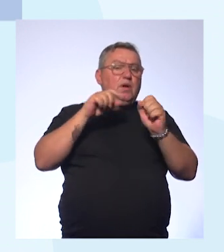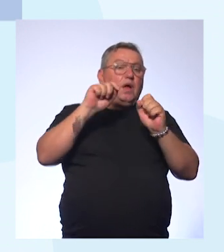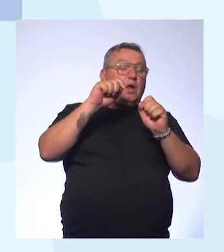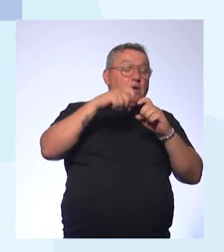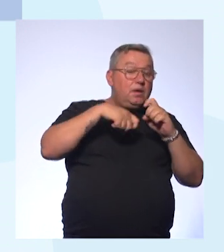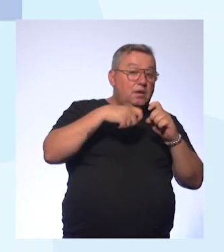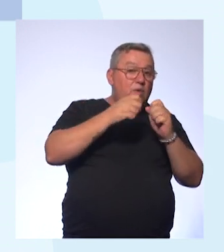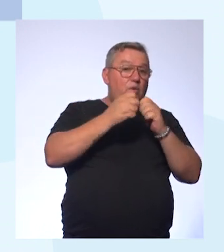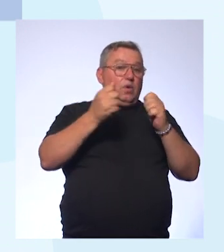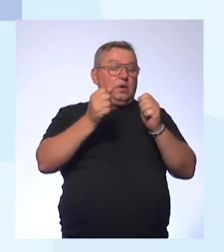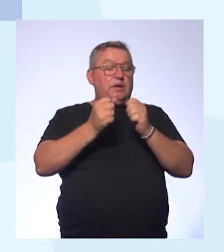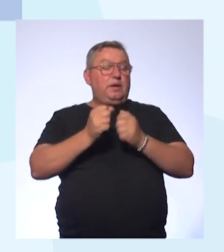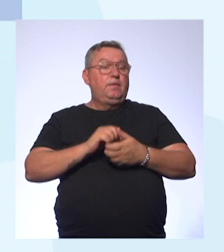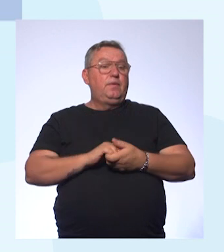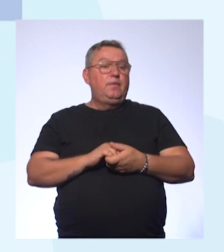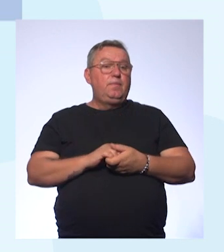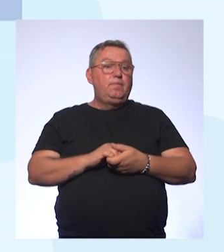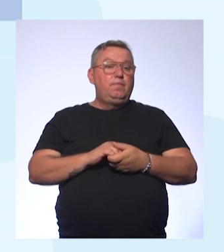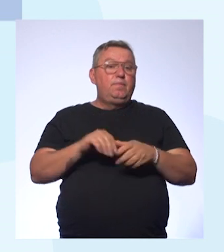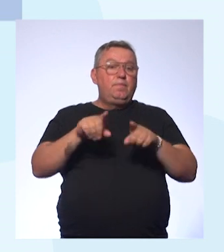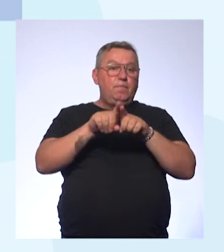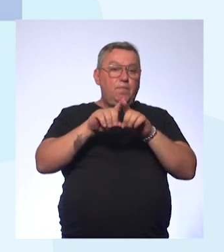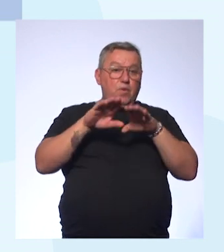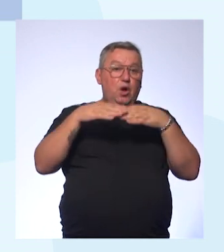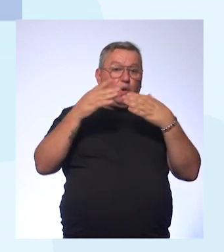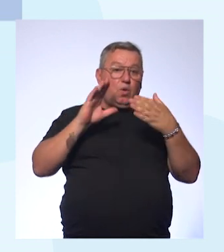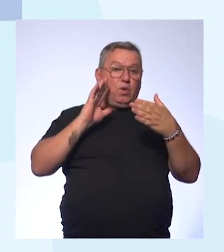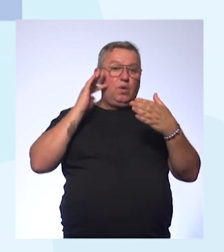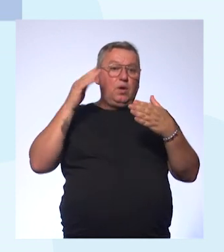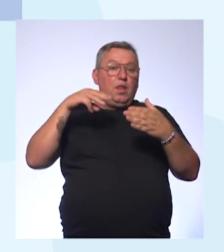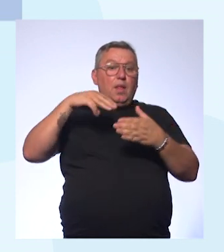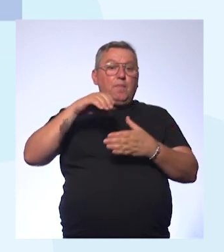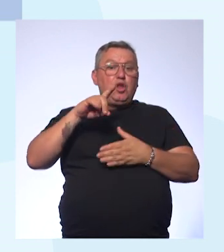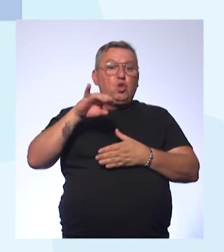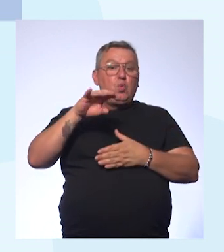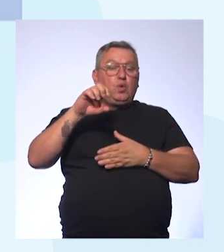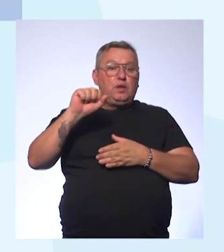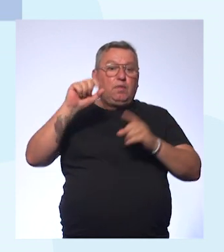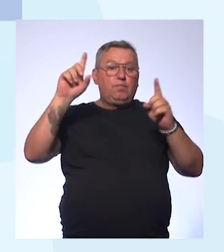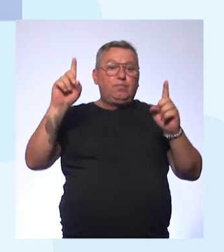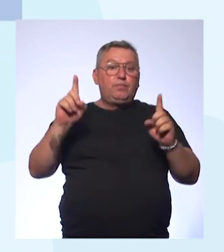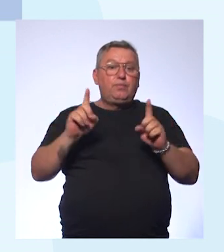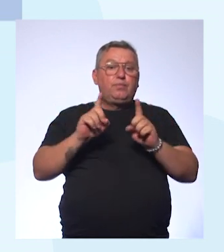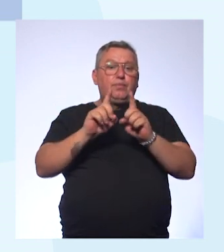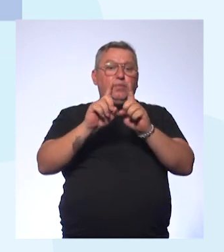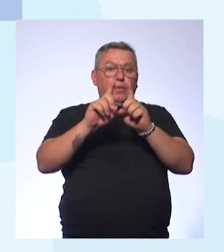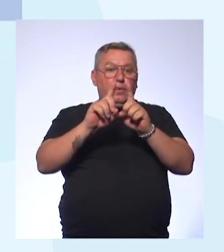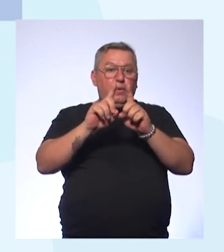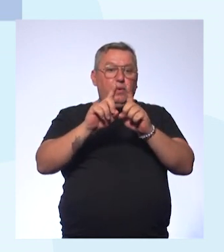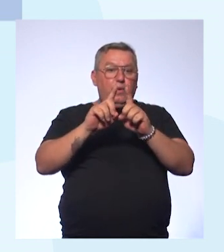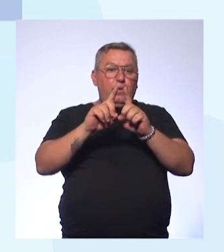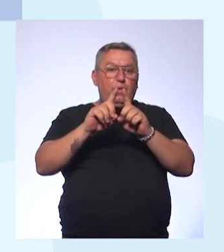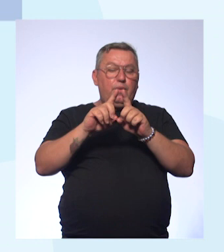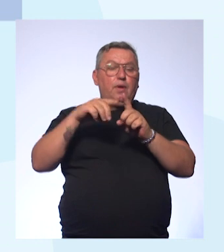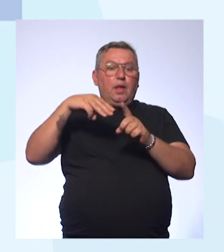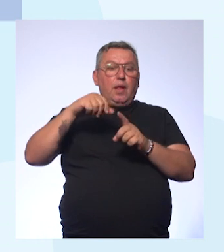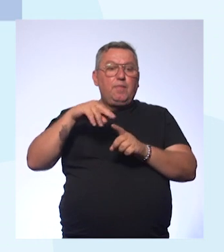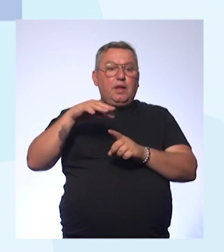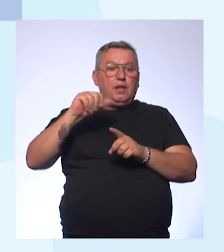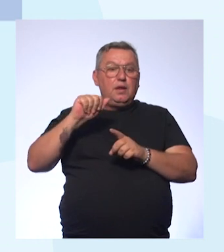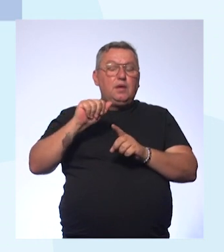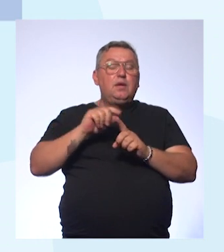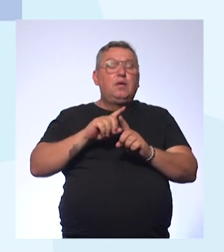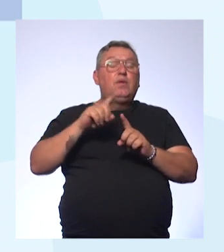fase sexuada. A fase sexuada acontece nas medusas, tá? Então, a gente tem ali a junção das gametas, né, masculino e